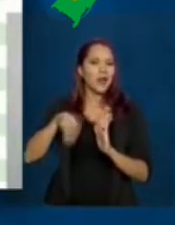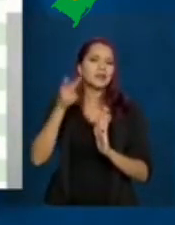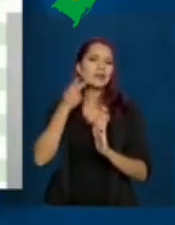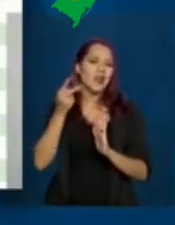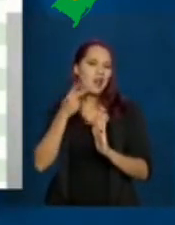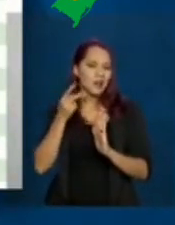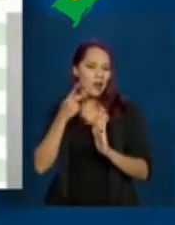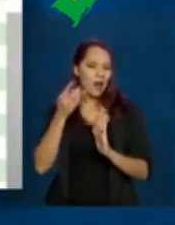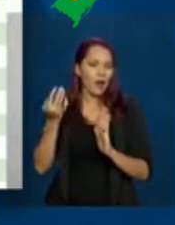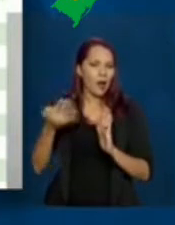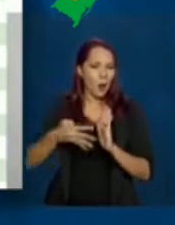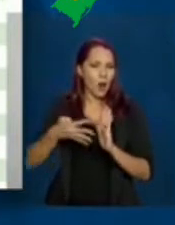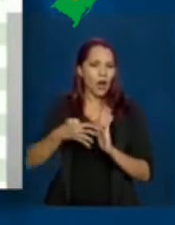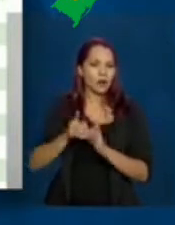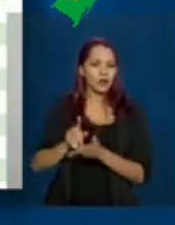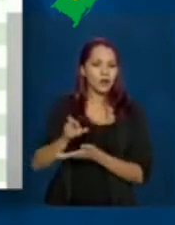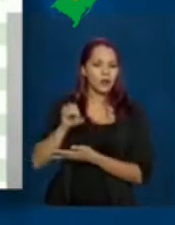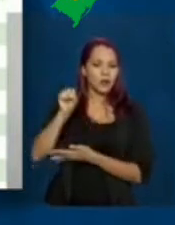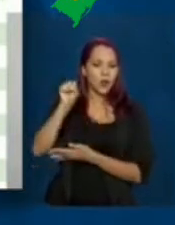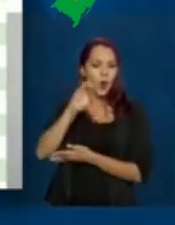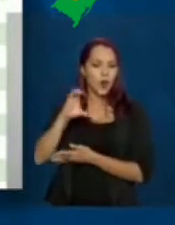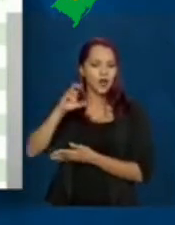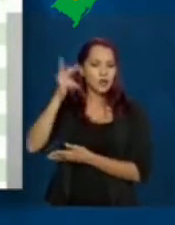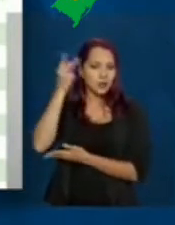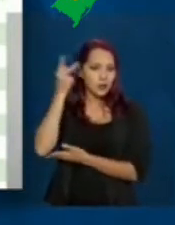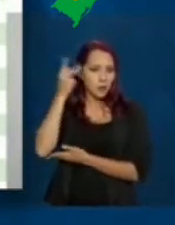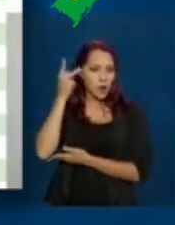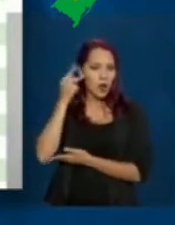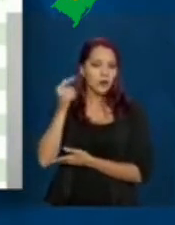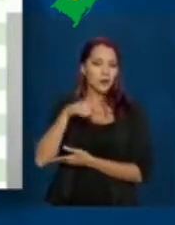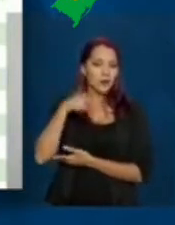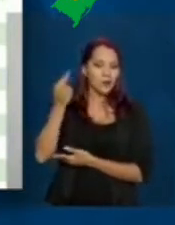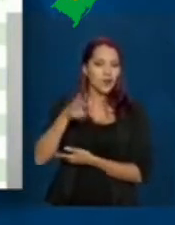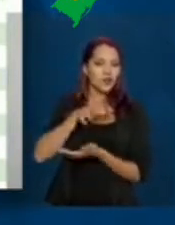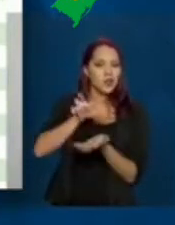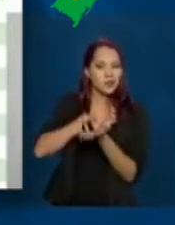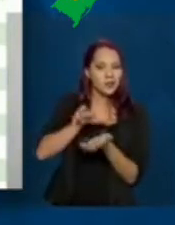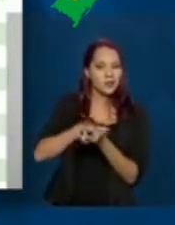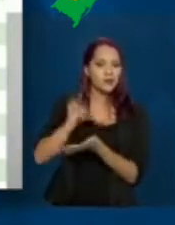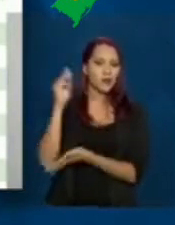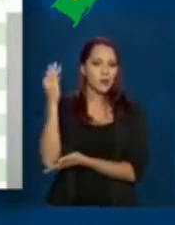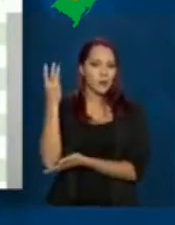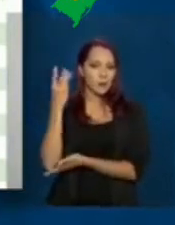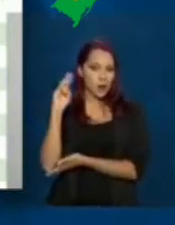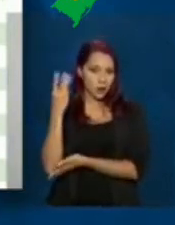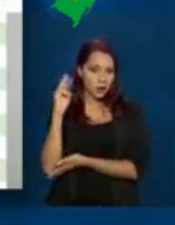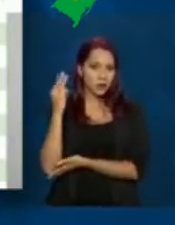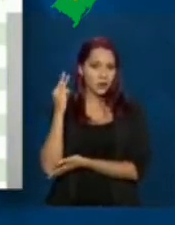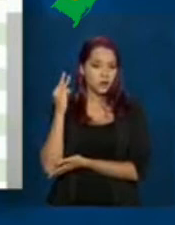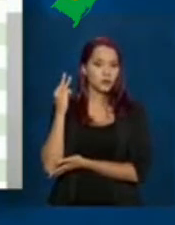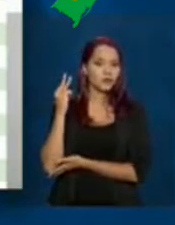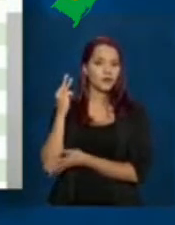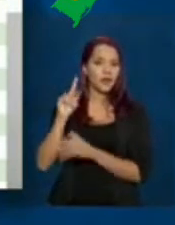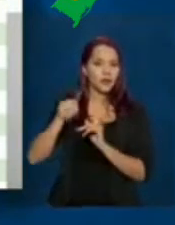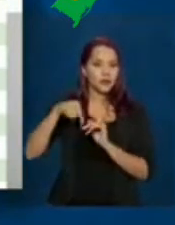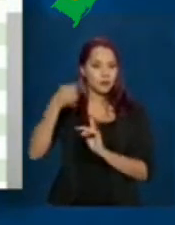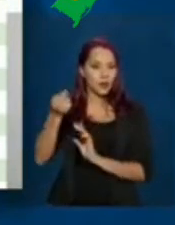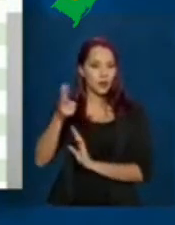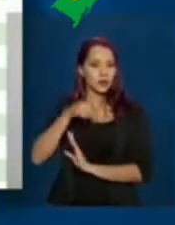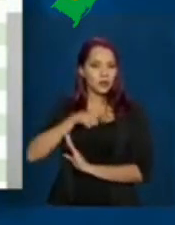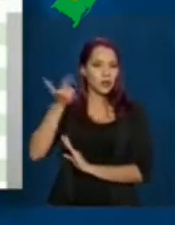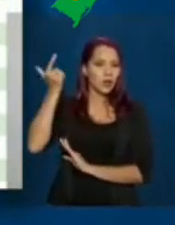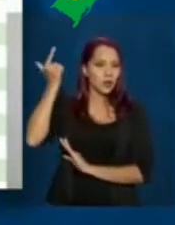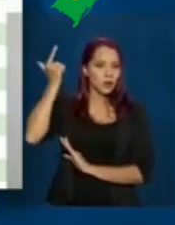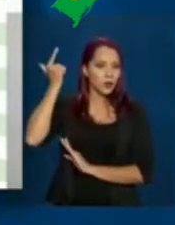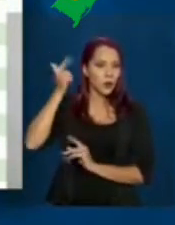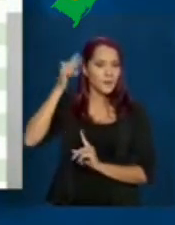Ceará, região do extremo oeste paulista, seguido de Recife, São Luís, a região de São Luís, Campo Mourão no